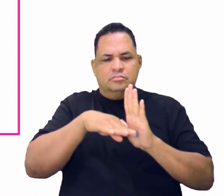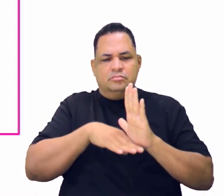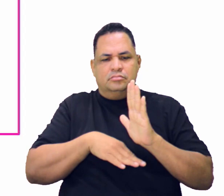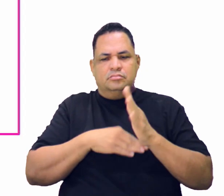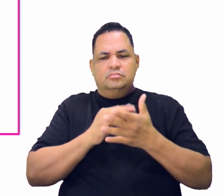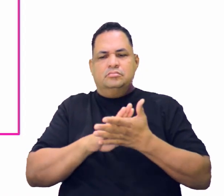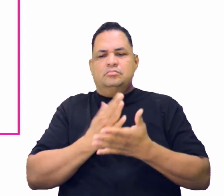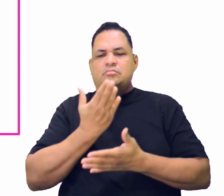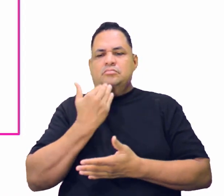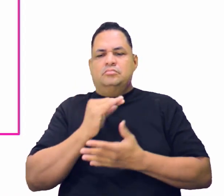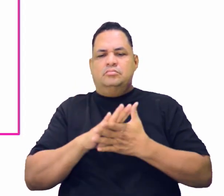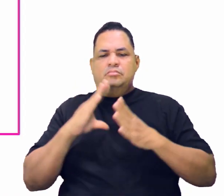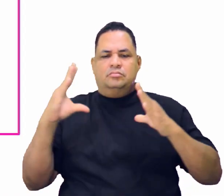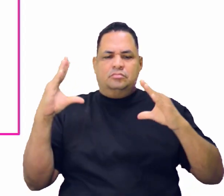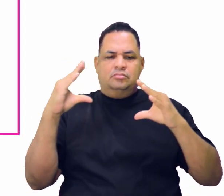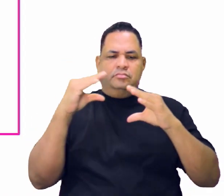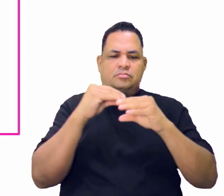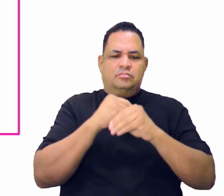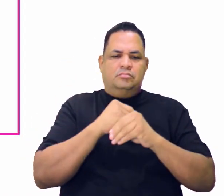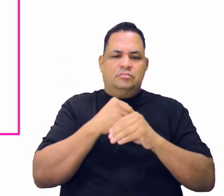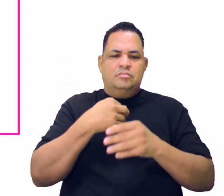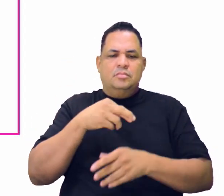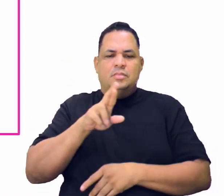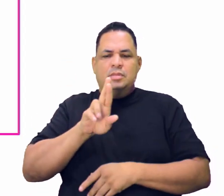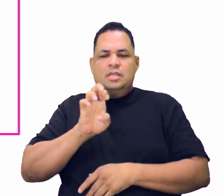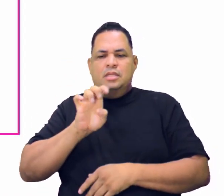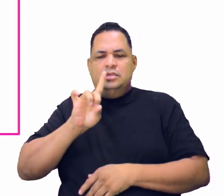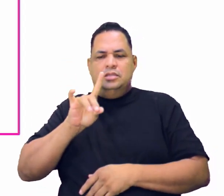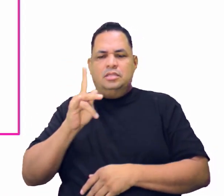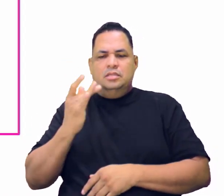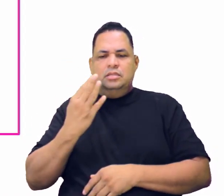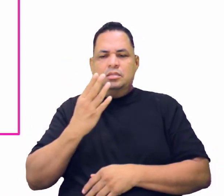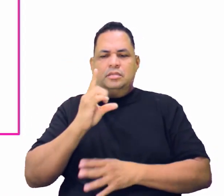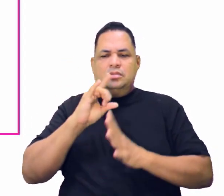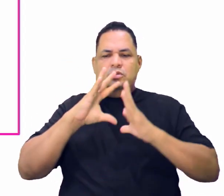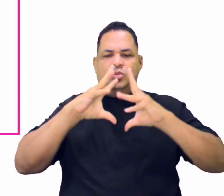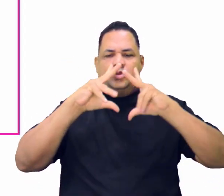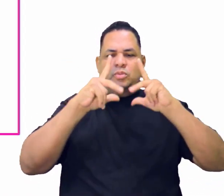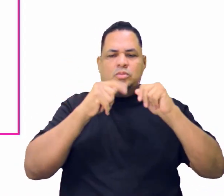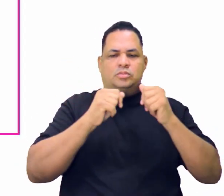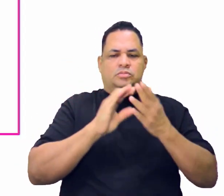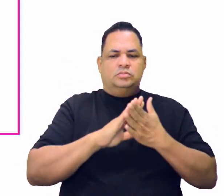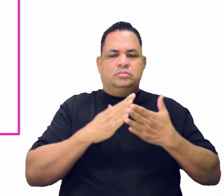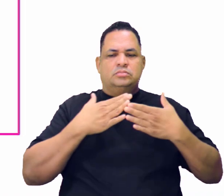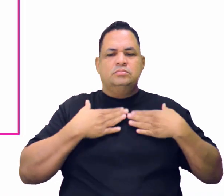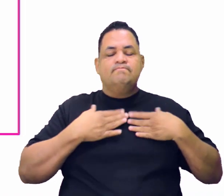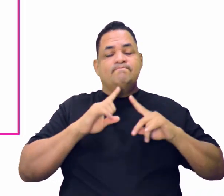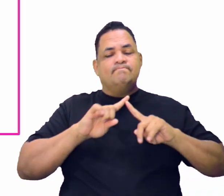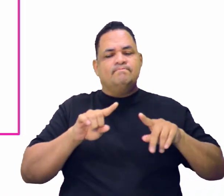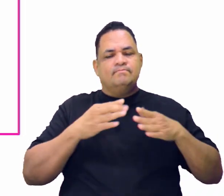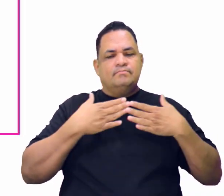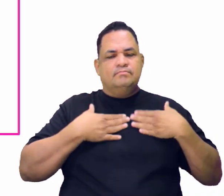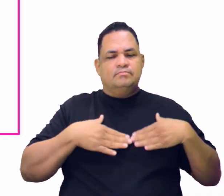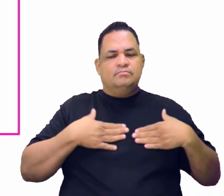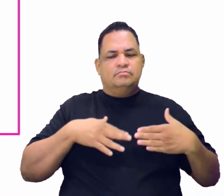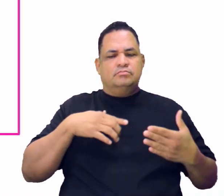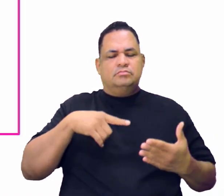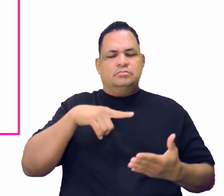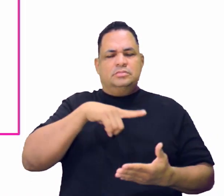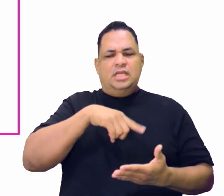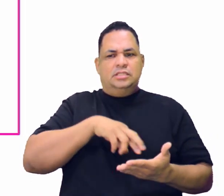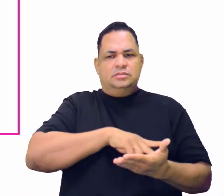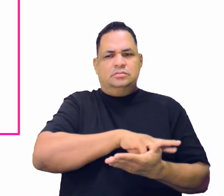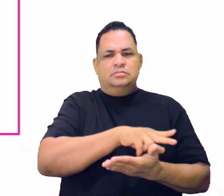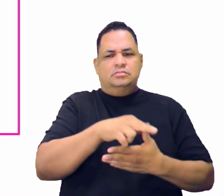Receita, resumo, resenha. Então, tudo isso, mas calma, amadinho, que tem mais coisa aí para